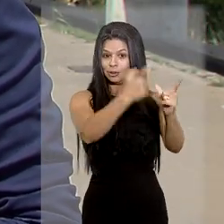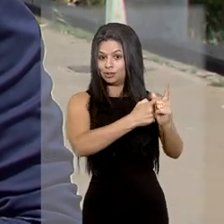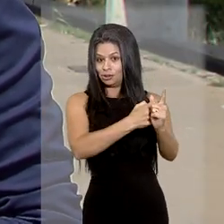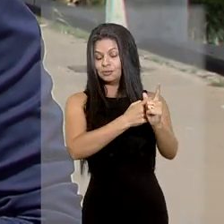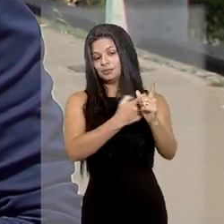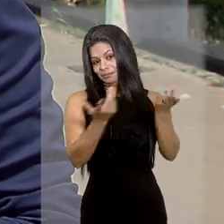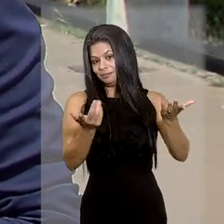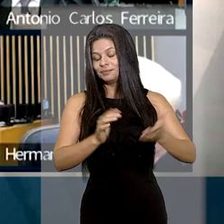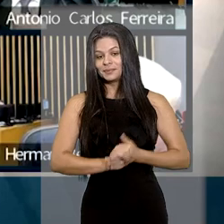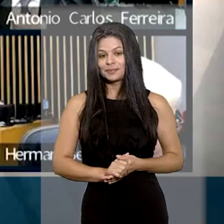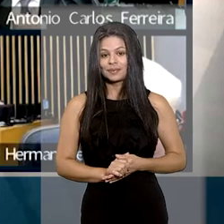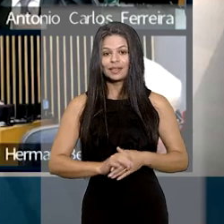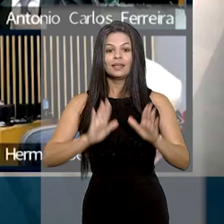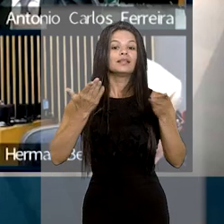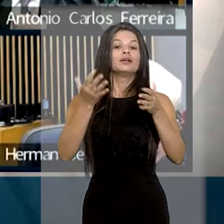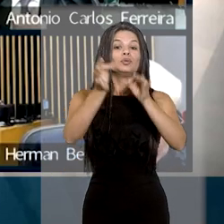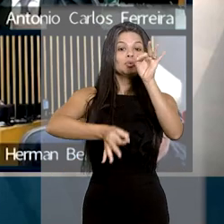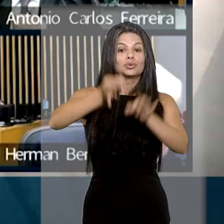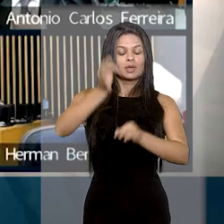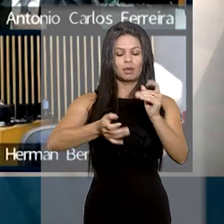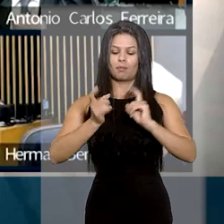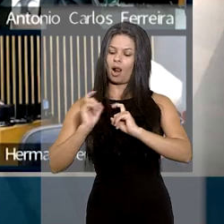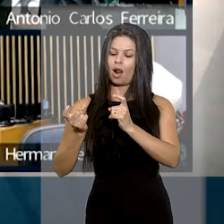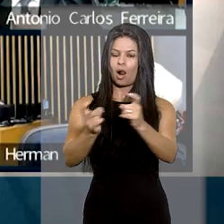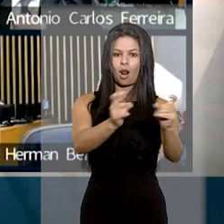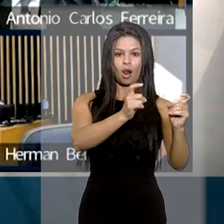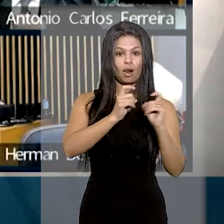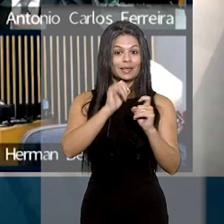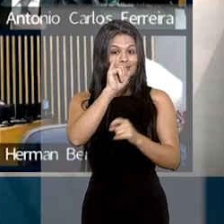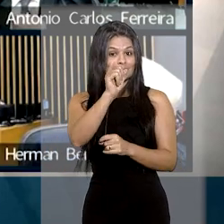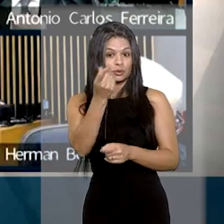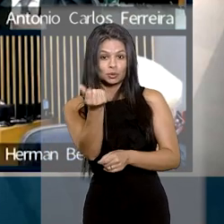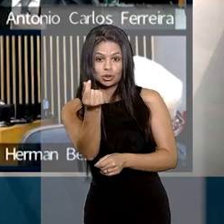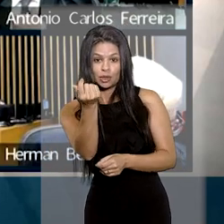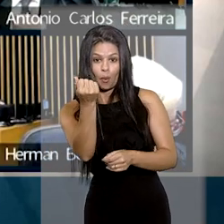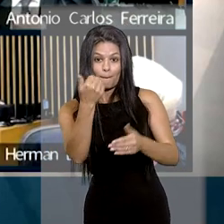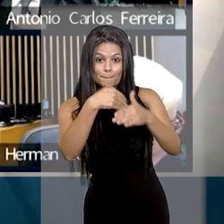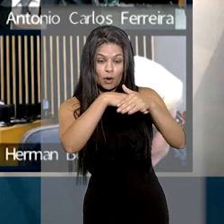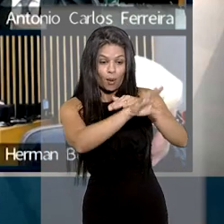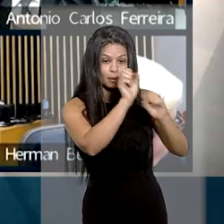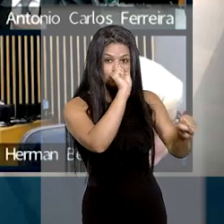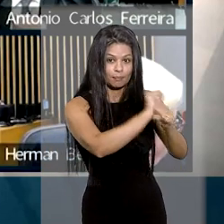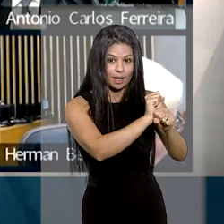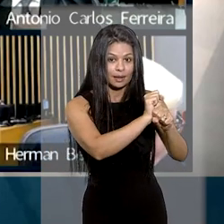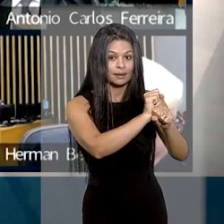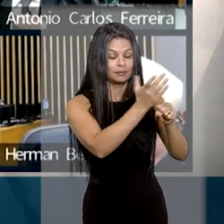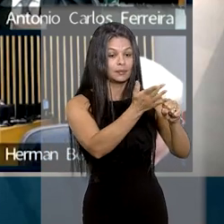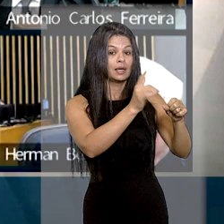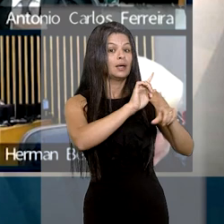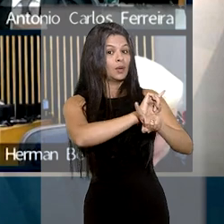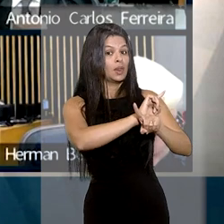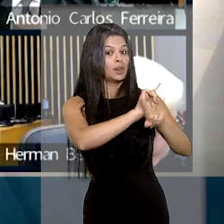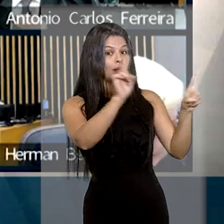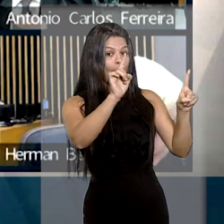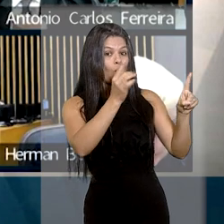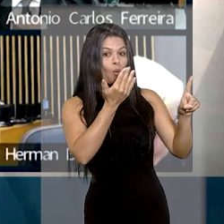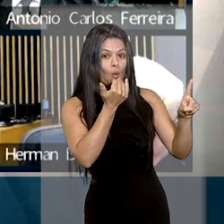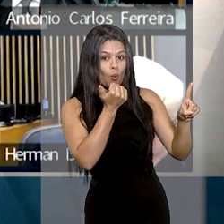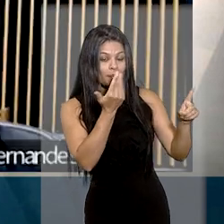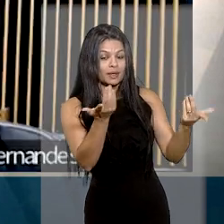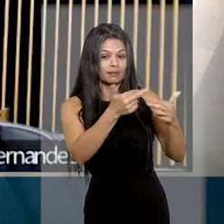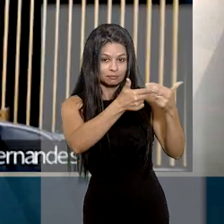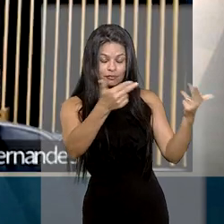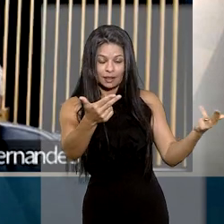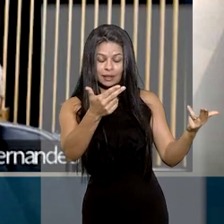rendimentos do executado no julgamento foi discutido sem penhorabilidade na hipótese de dívida de natureza não alimentar estaria